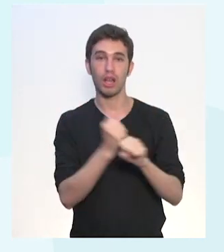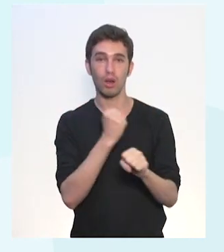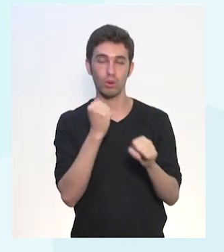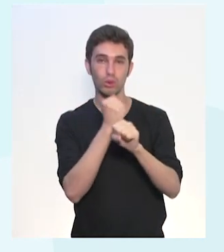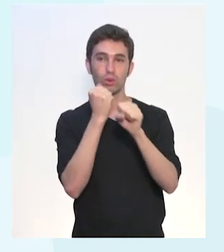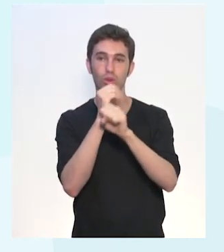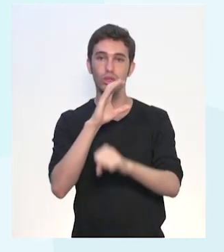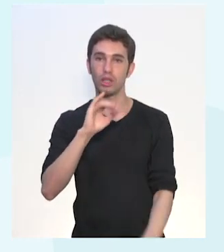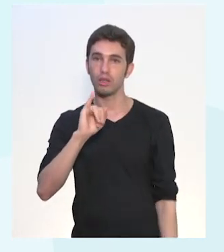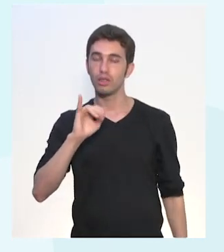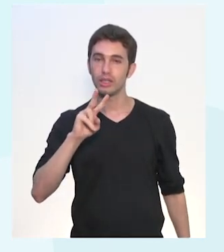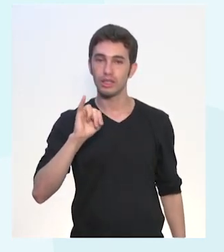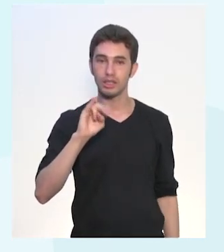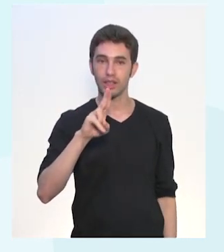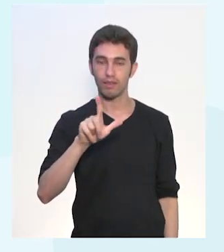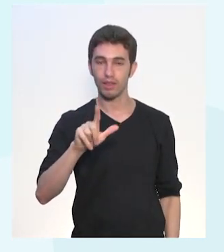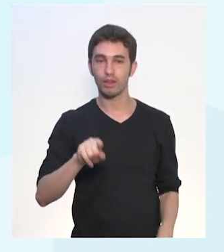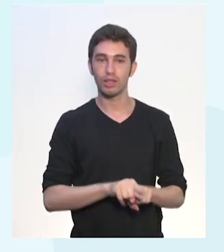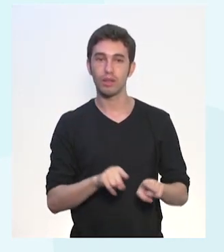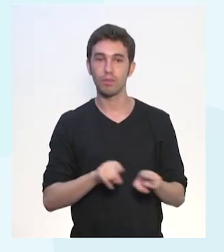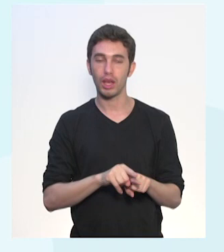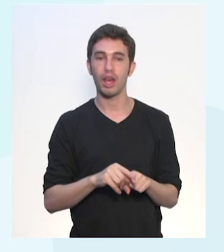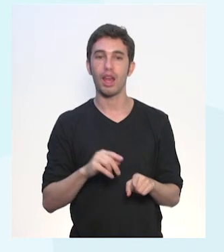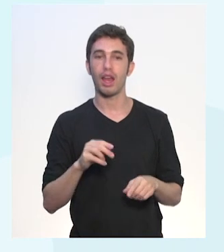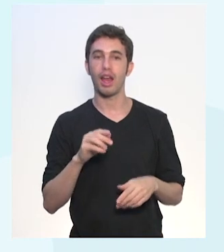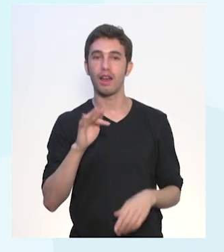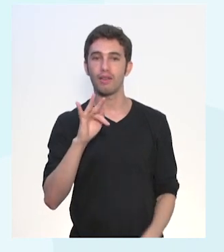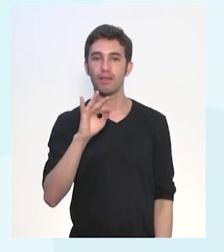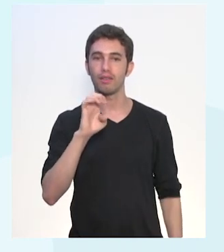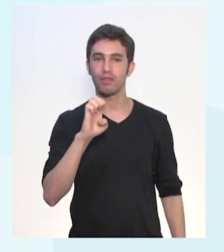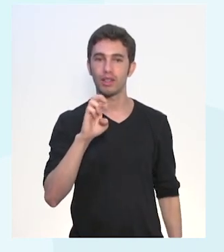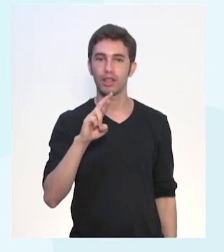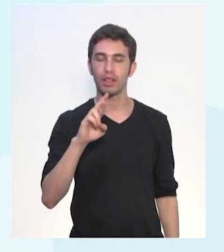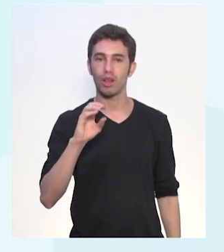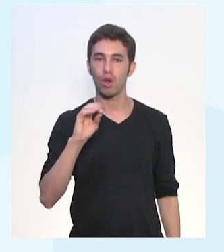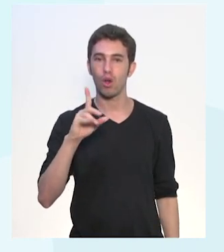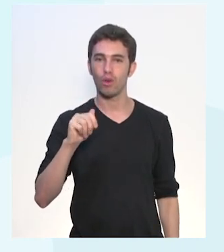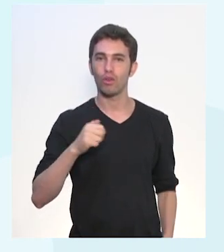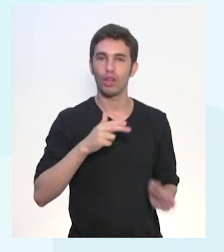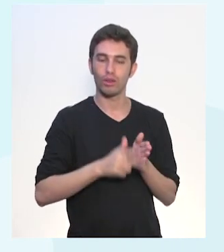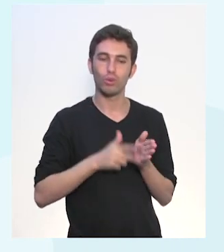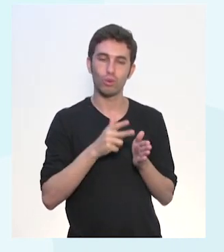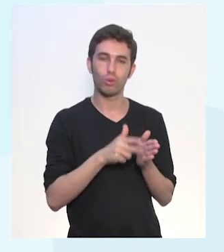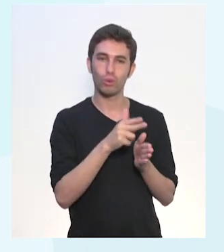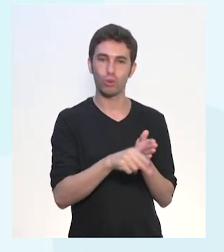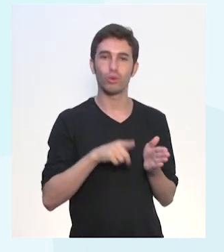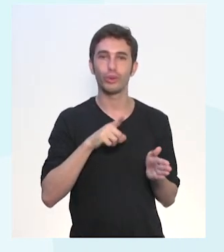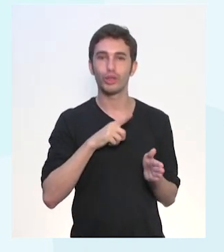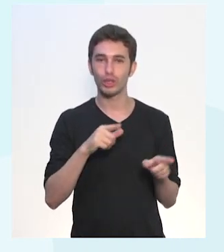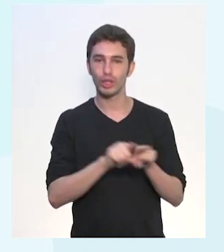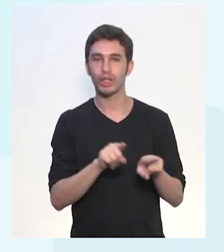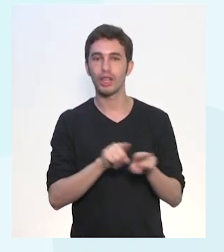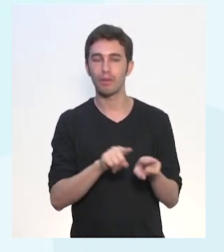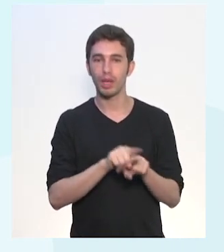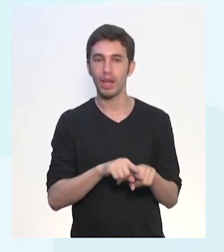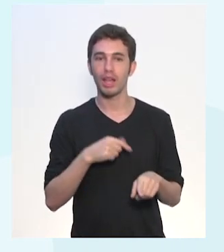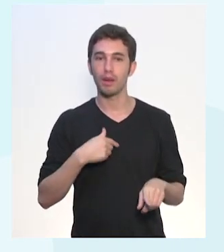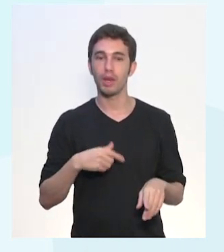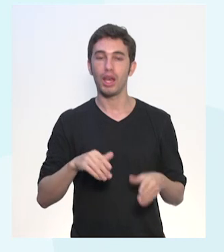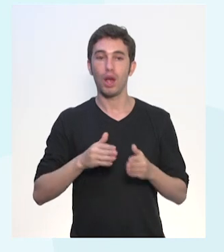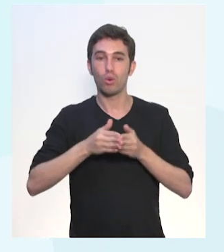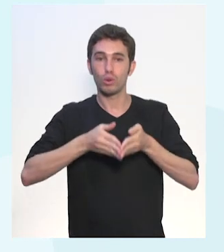civil, a ferrovia do lado direito acima, né, então o trem passando, né, as embarcações abaixo aí